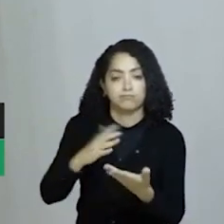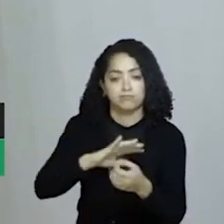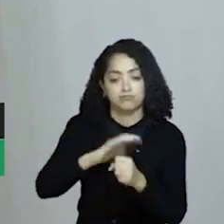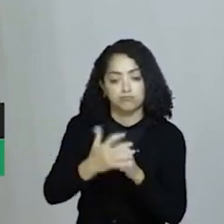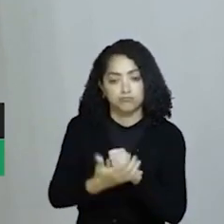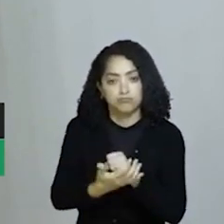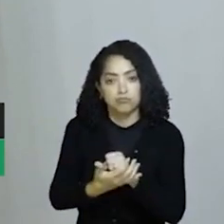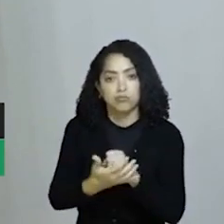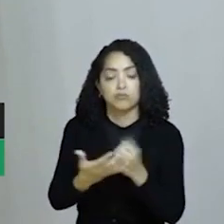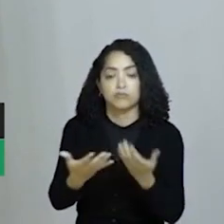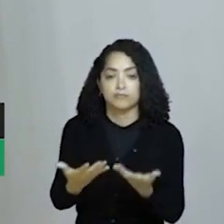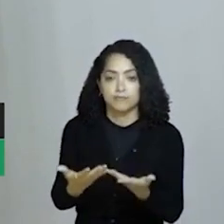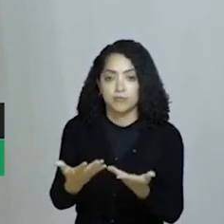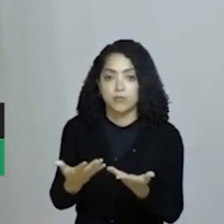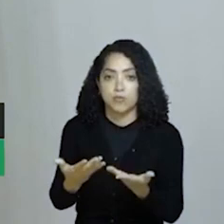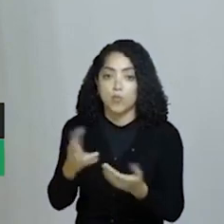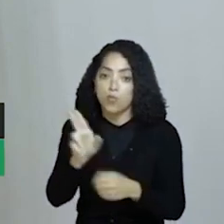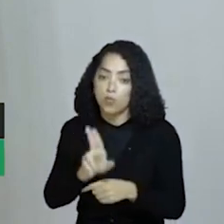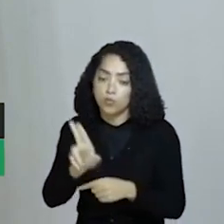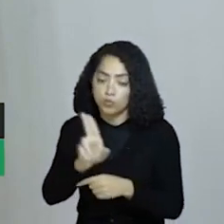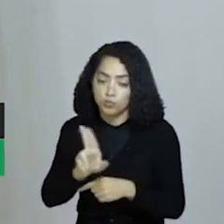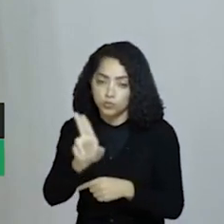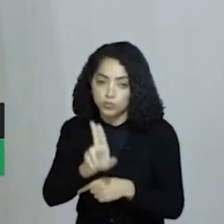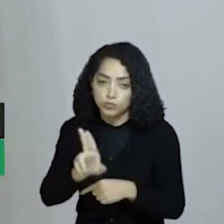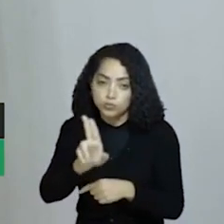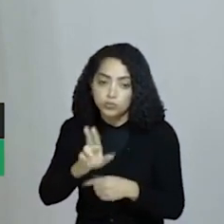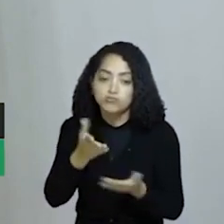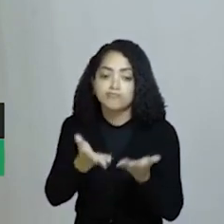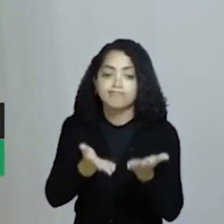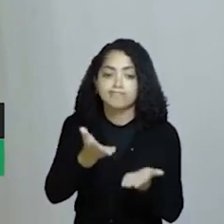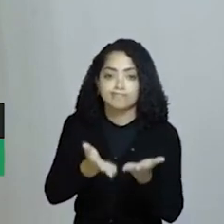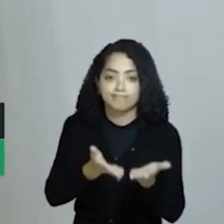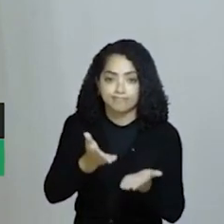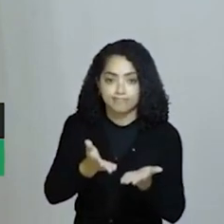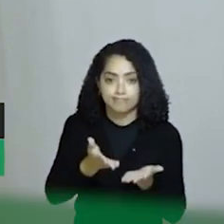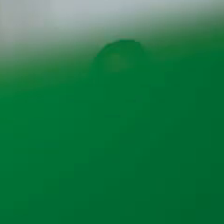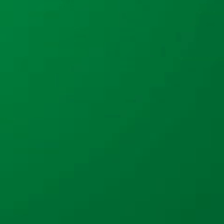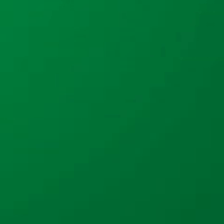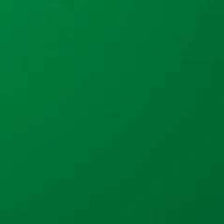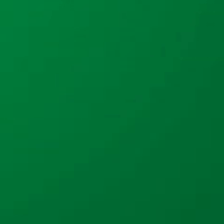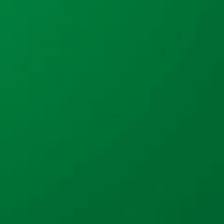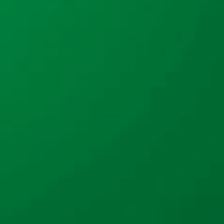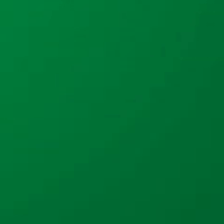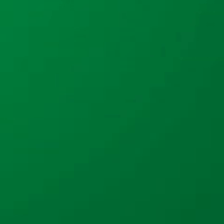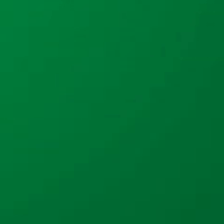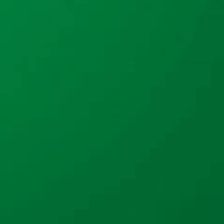a aplicação da ozonoterapia retal. É um absurdo.